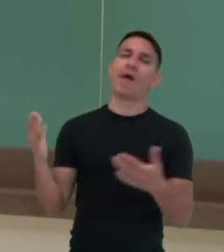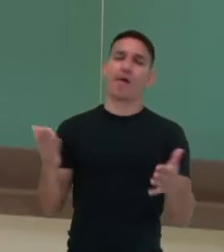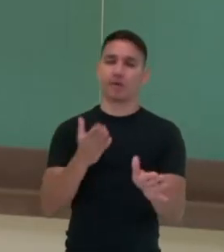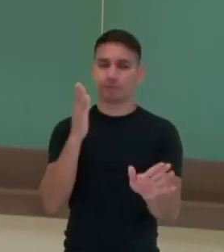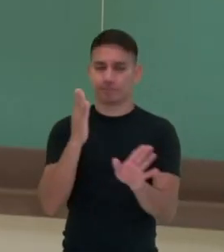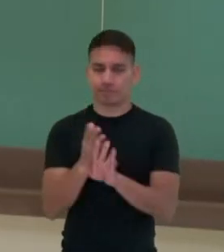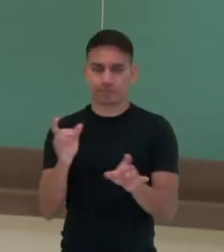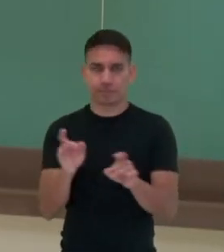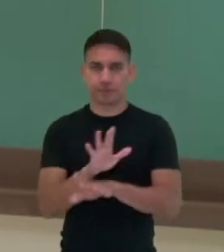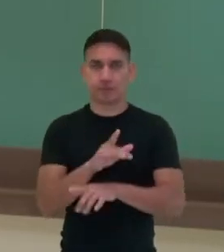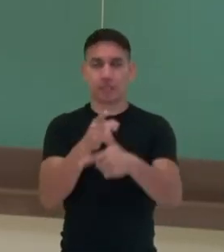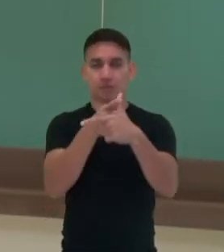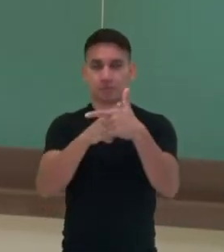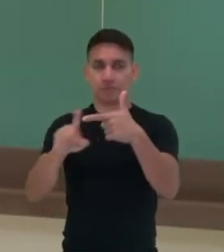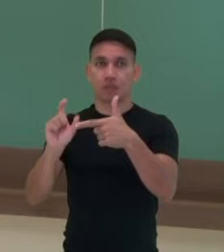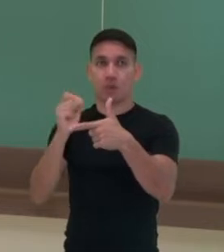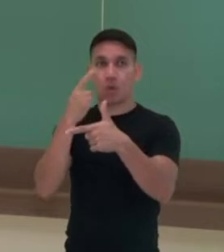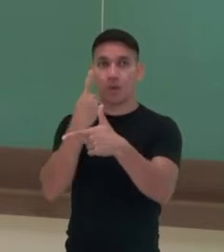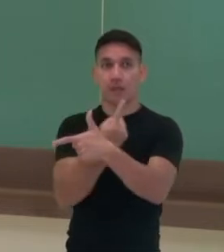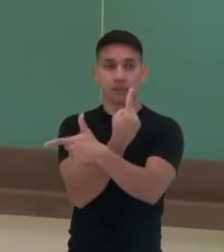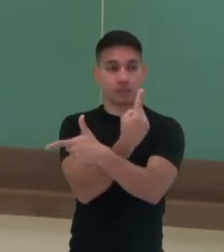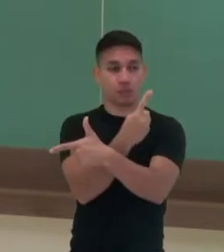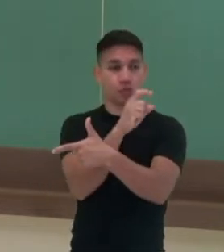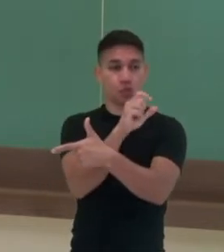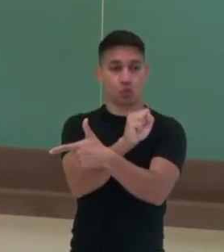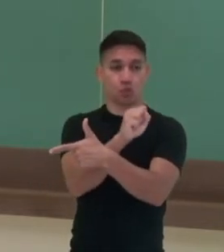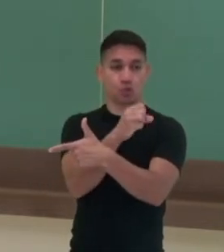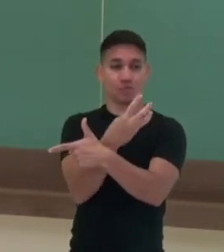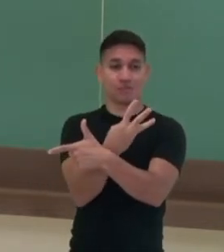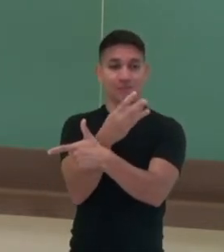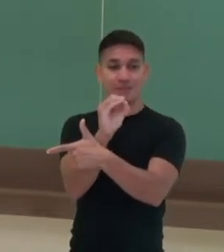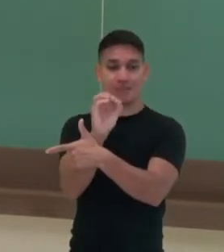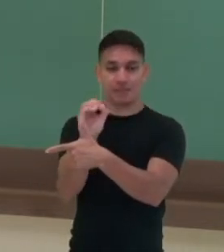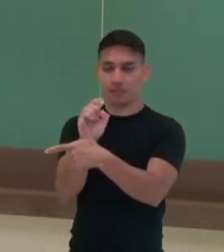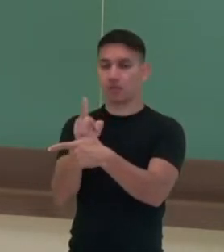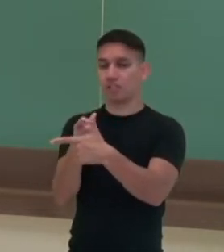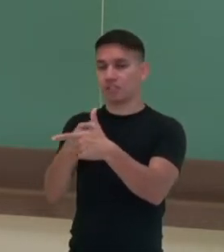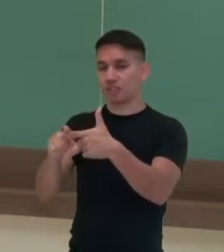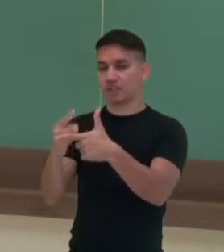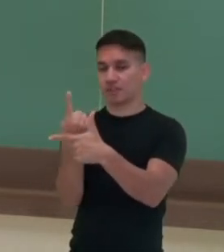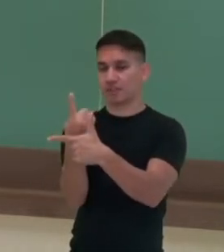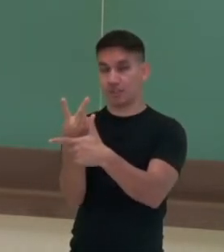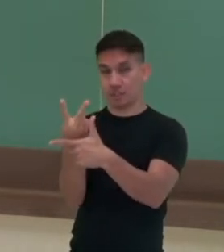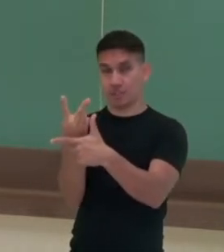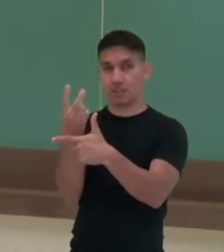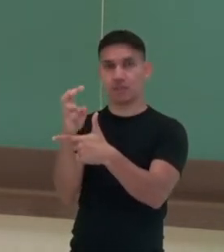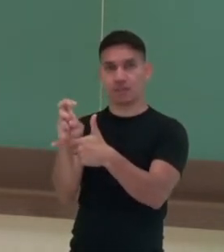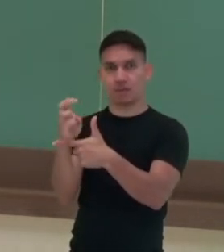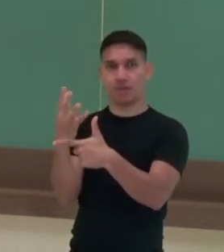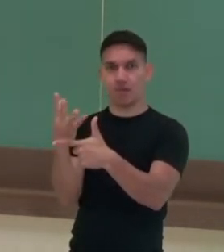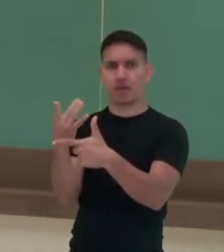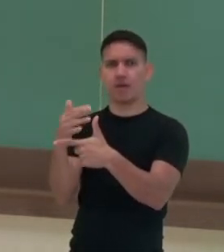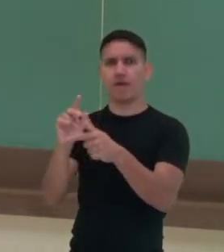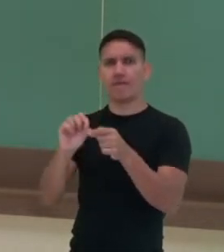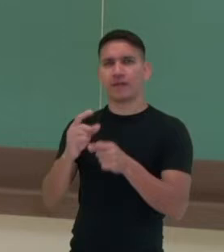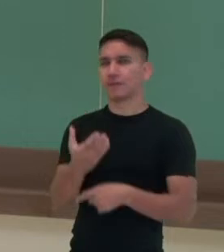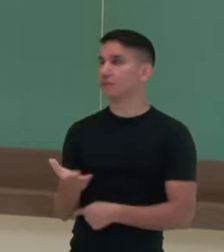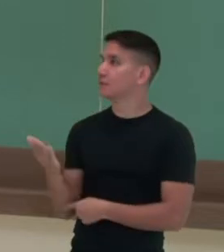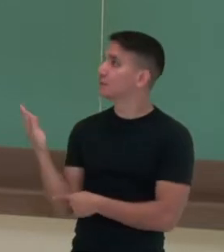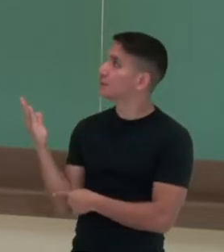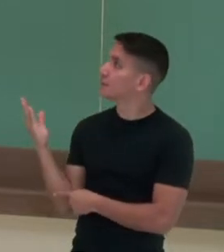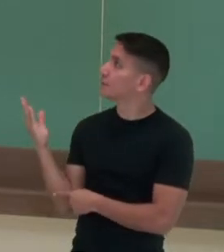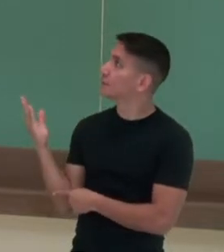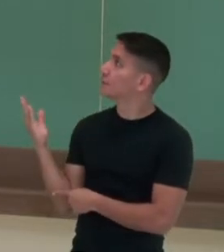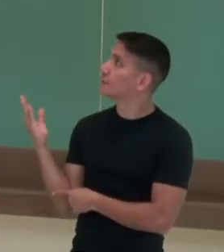montar essa divisão. Então a gente tem lá os 18.300 divididos ali por 254. Fazendo essa continha, nós vamos encontrar